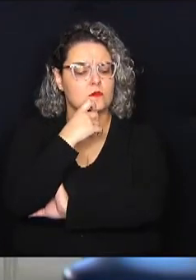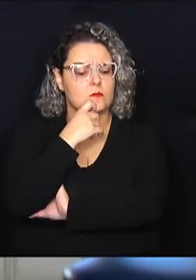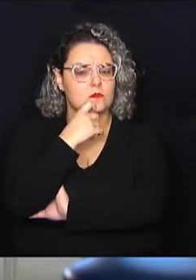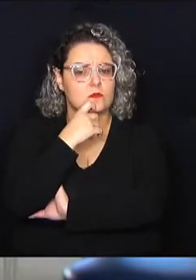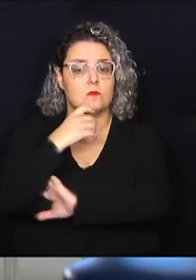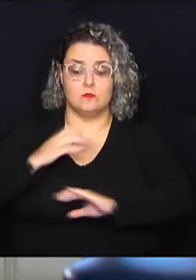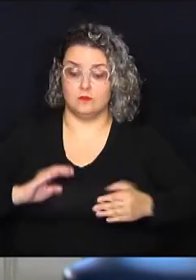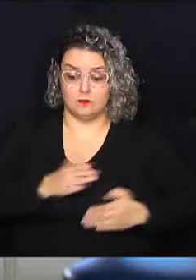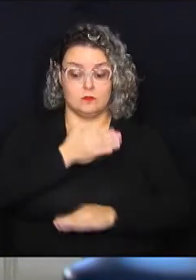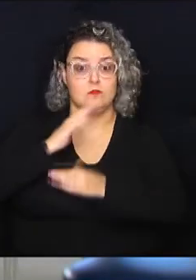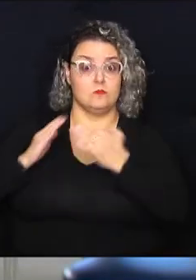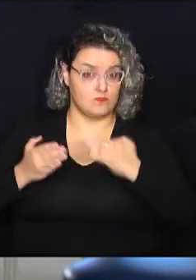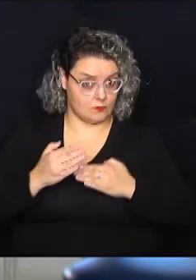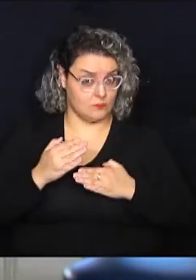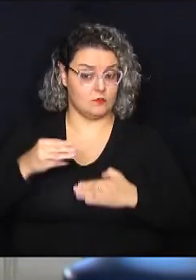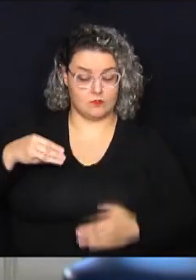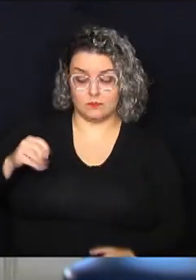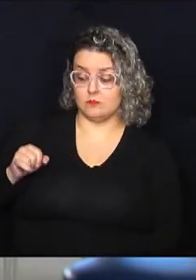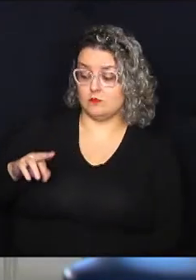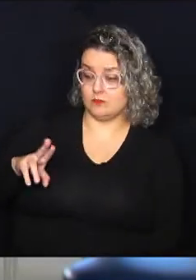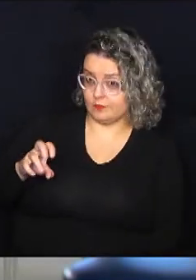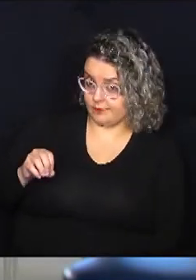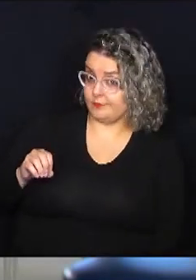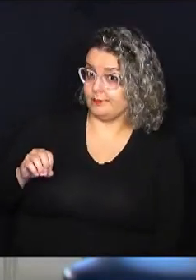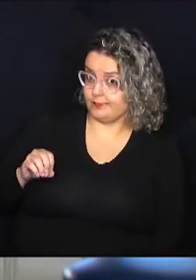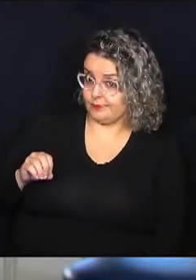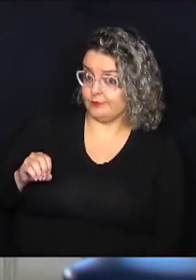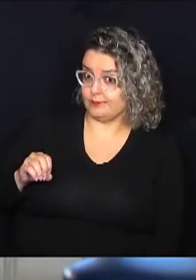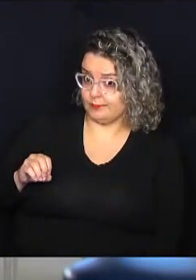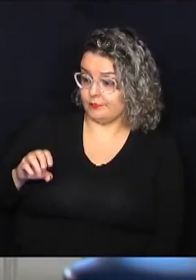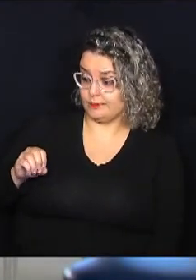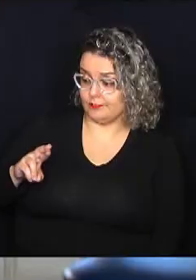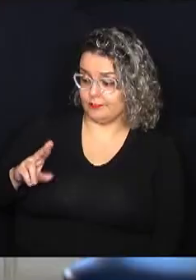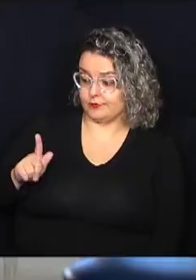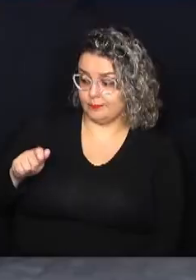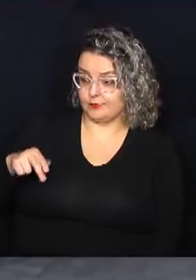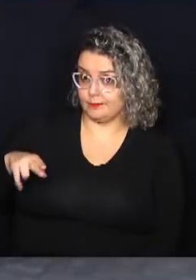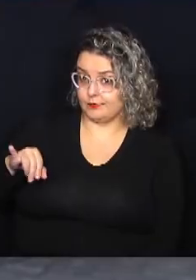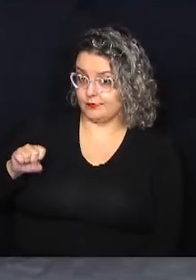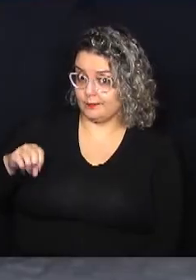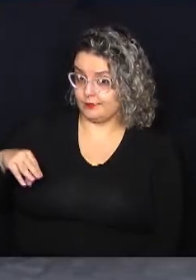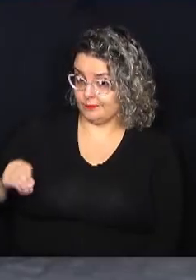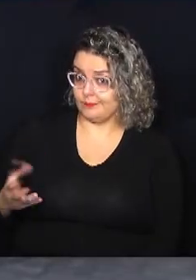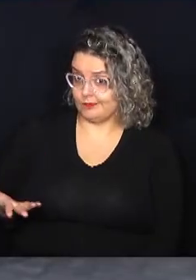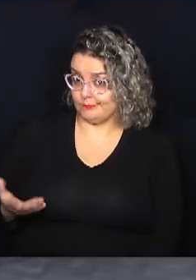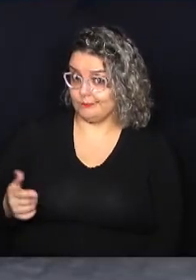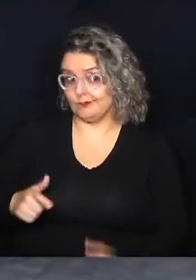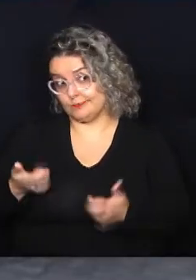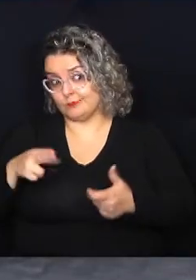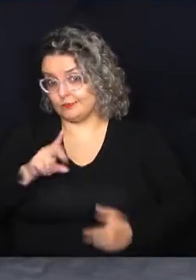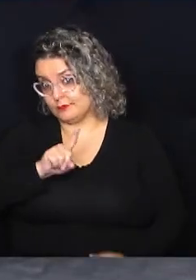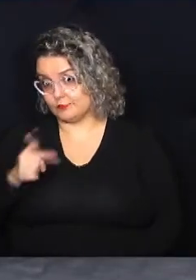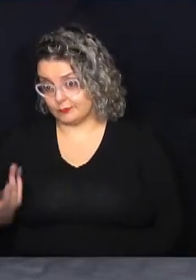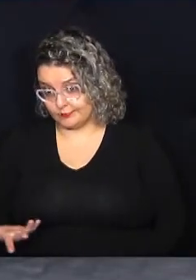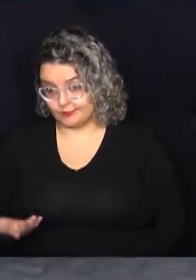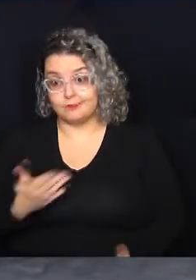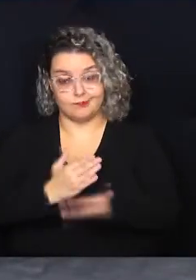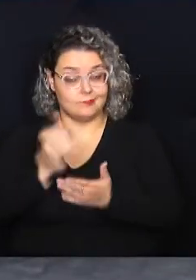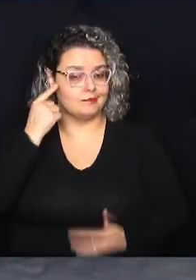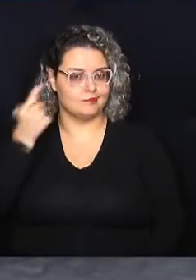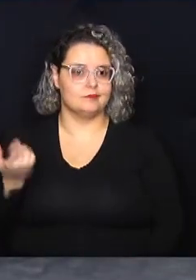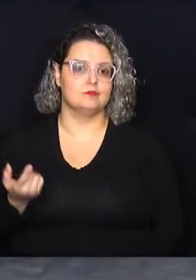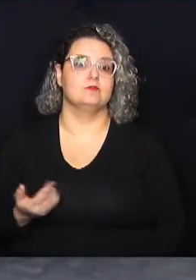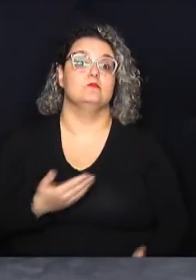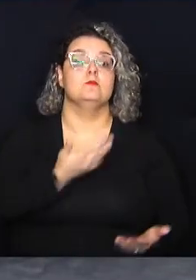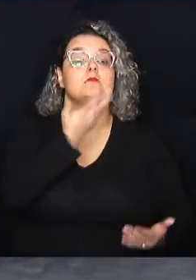bacteriana carga de microrganismo desses aparelhos era grande e aí começou essa ideia a pesquisa foi realizada com criança jovens